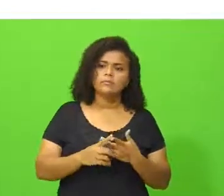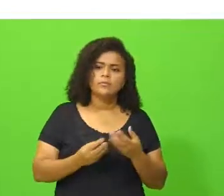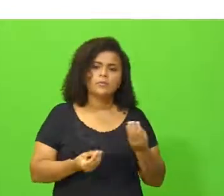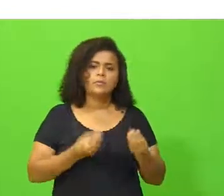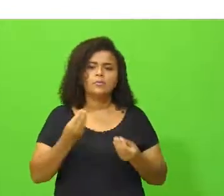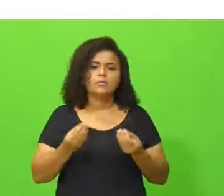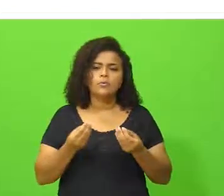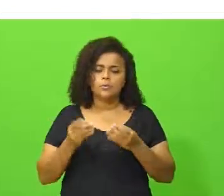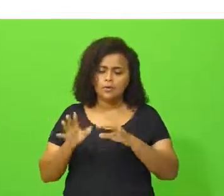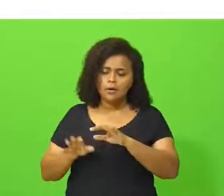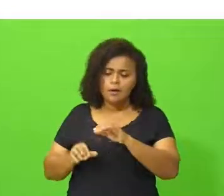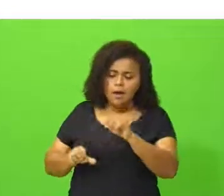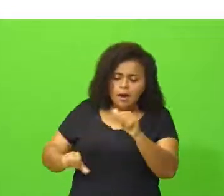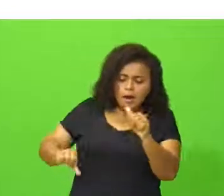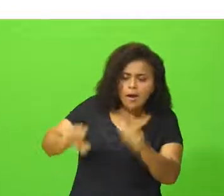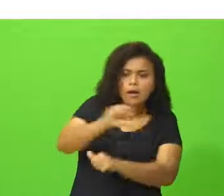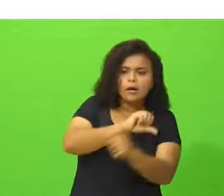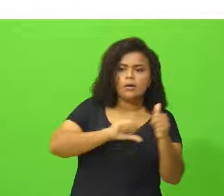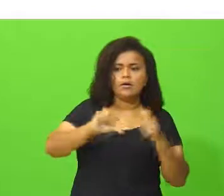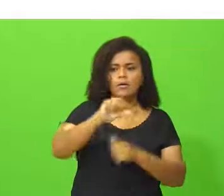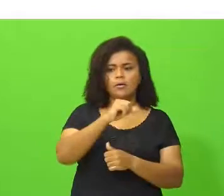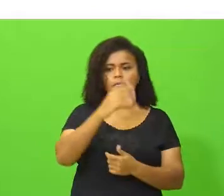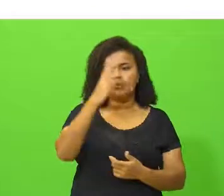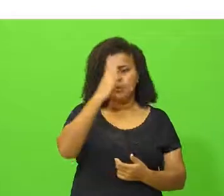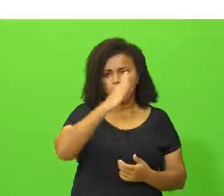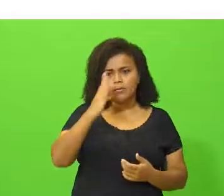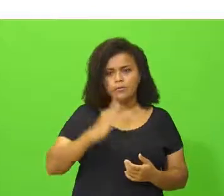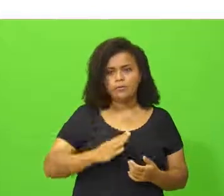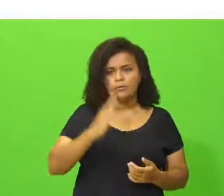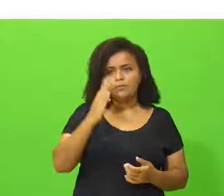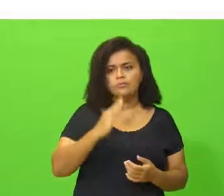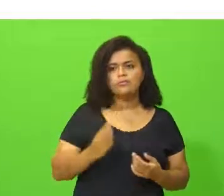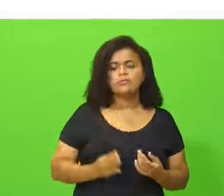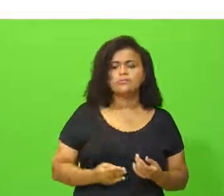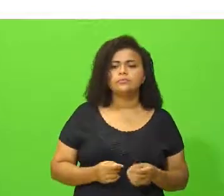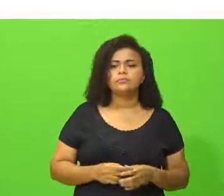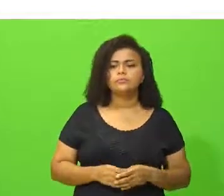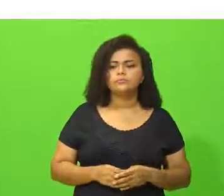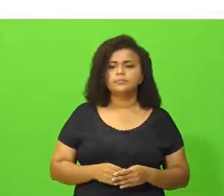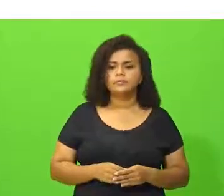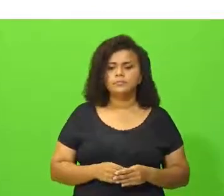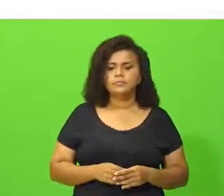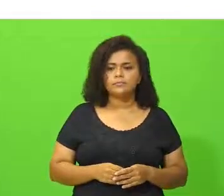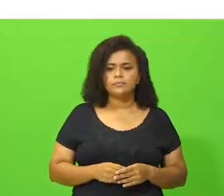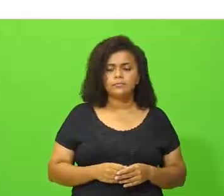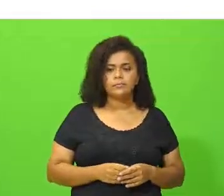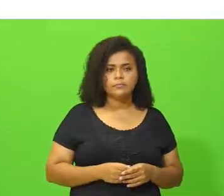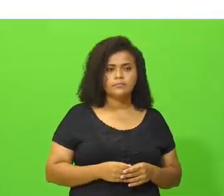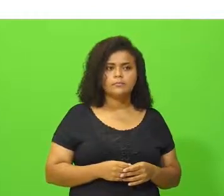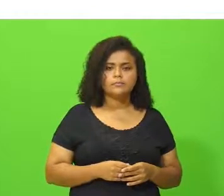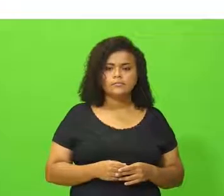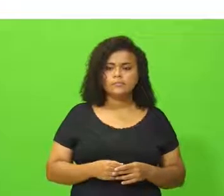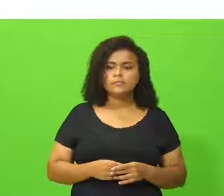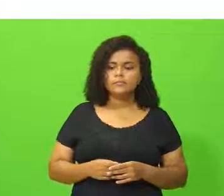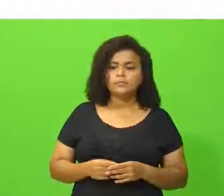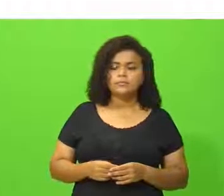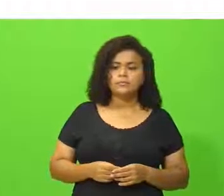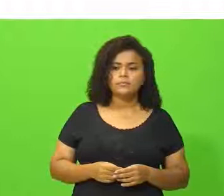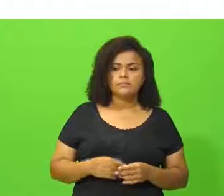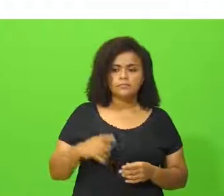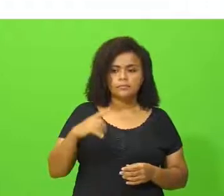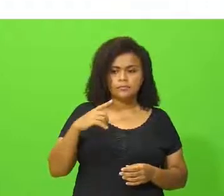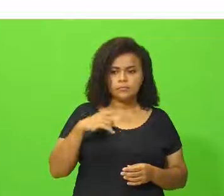nosso país está, portanto, passando. Então vamos ver o próximo gráfico, que mostra justamente, no